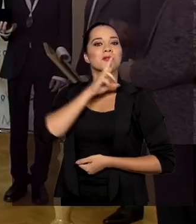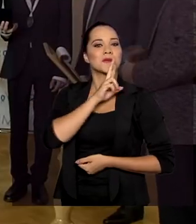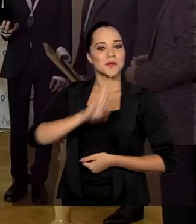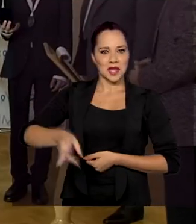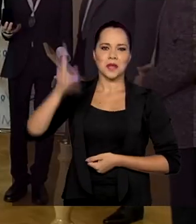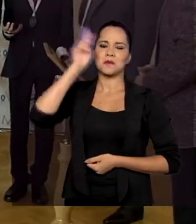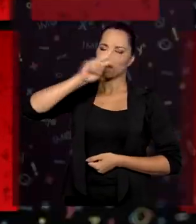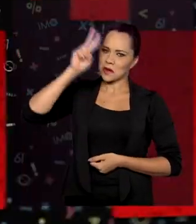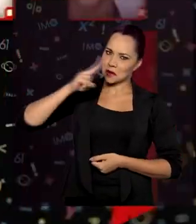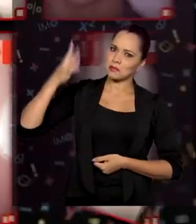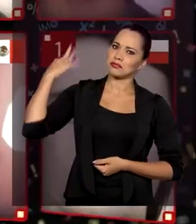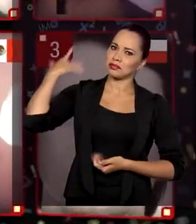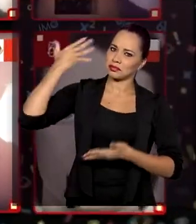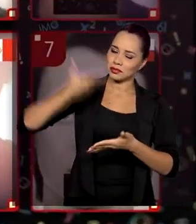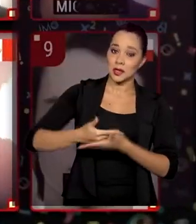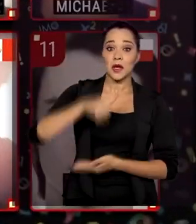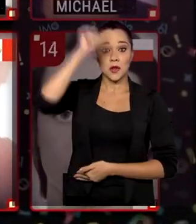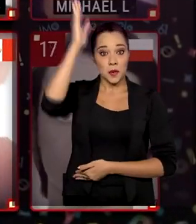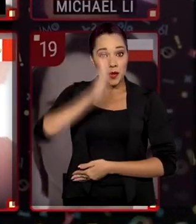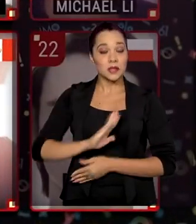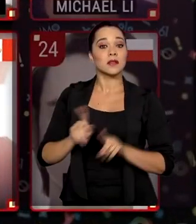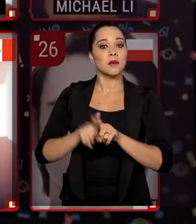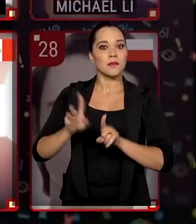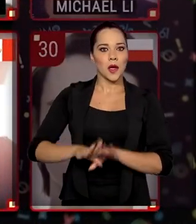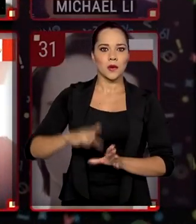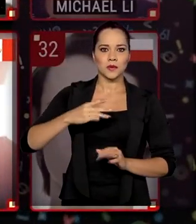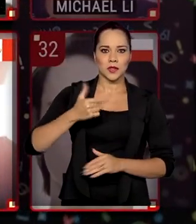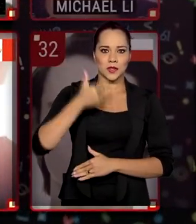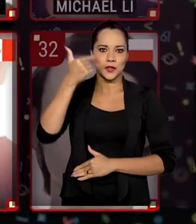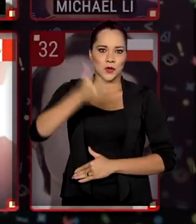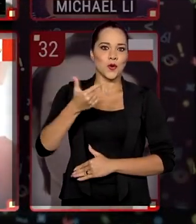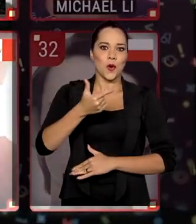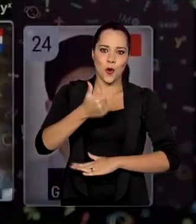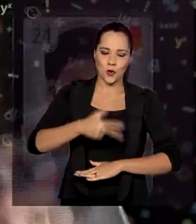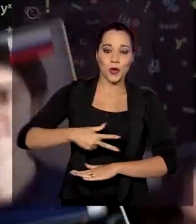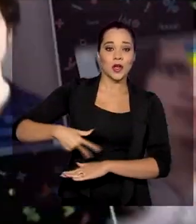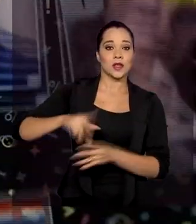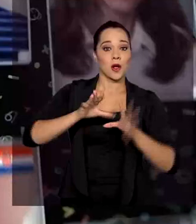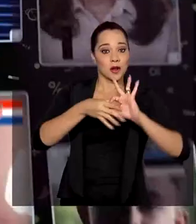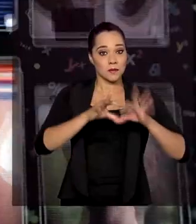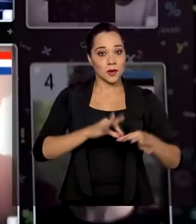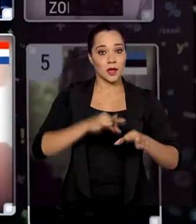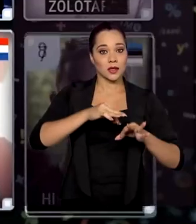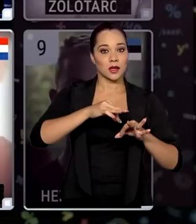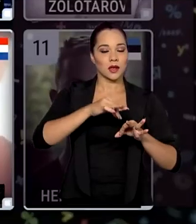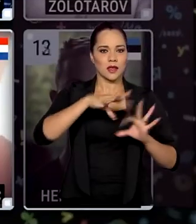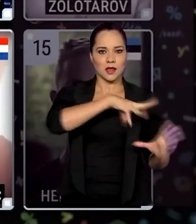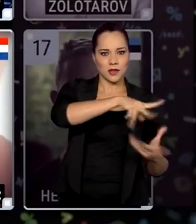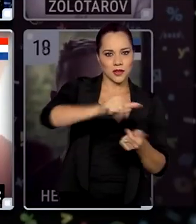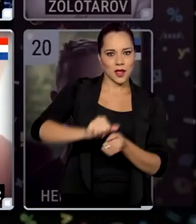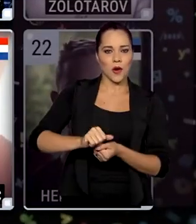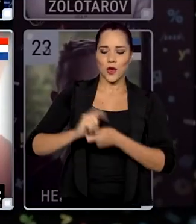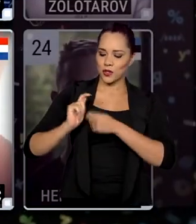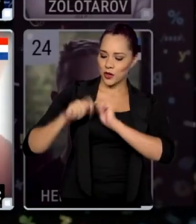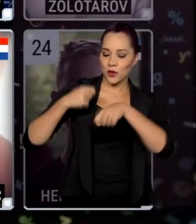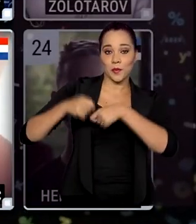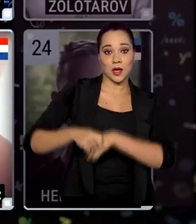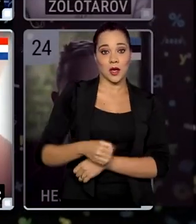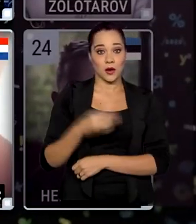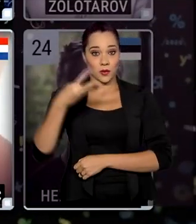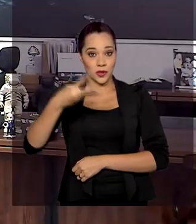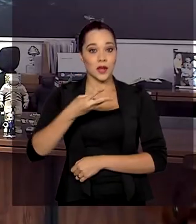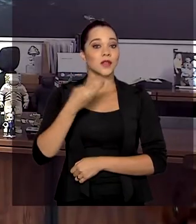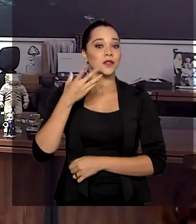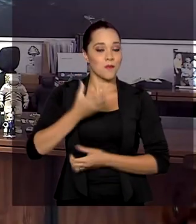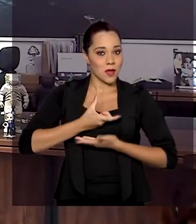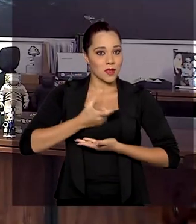da história e o Brasil se consagrou como bicampeão na Olimpíada Internacional de Economia com três medalhas de ouro e duas de